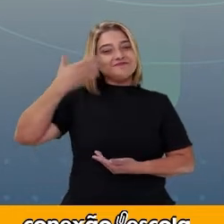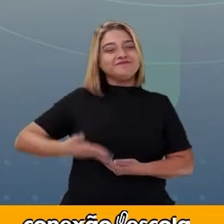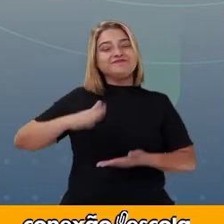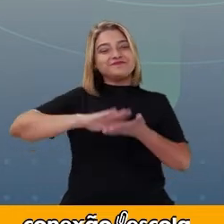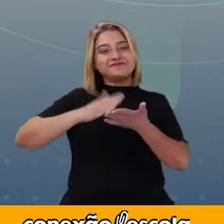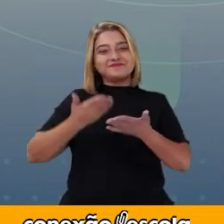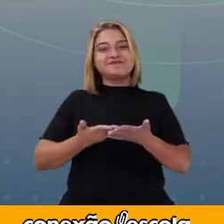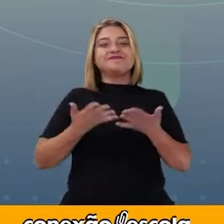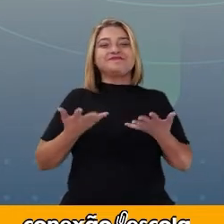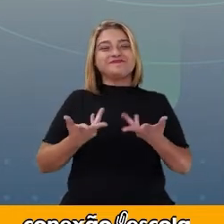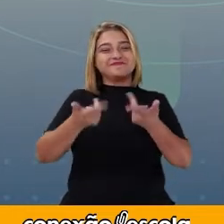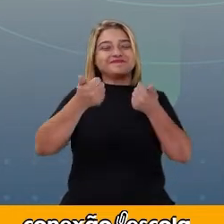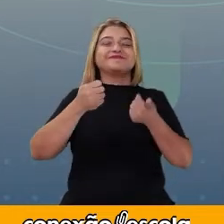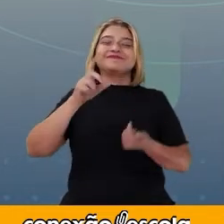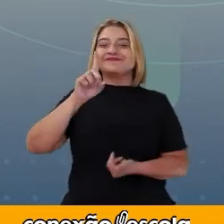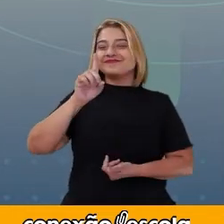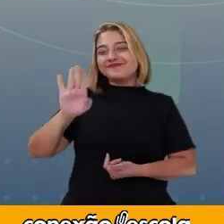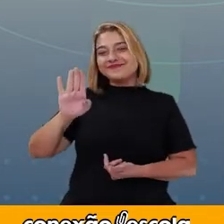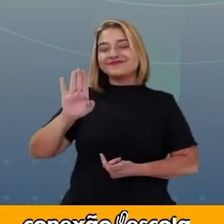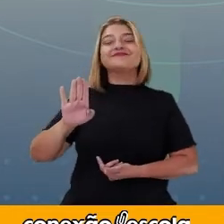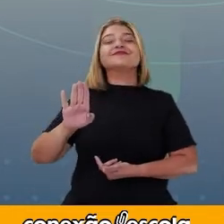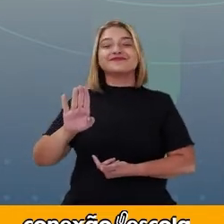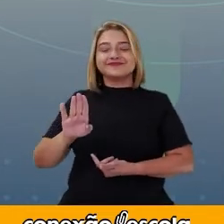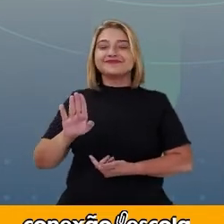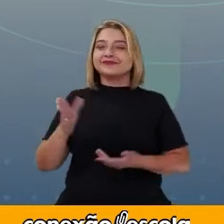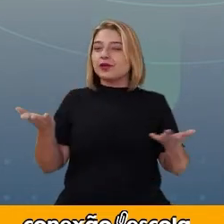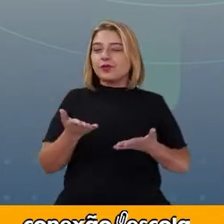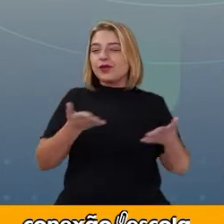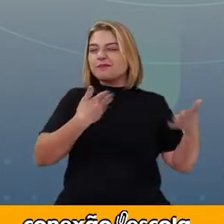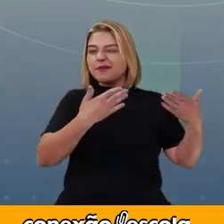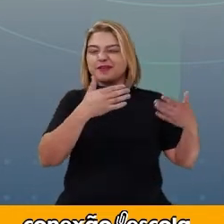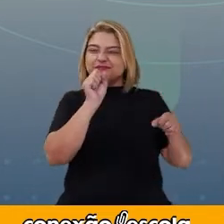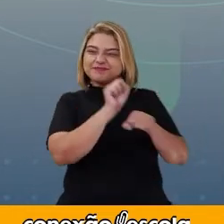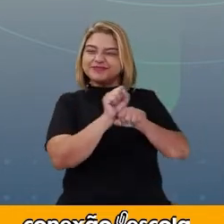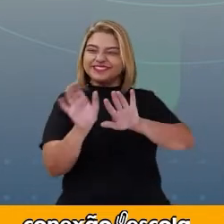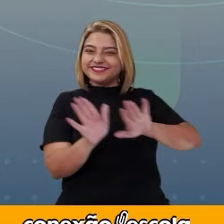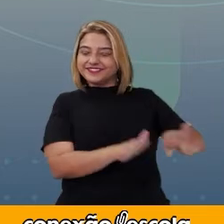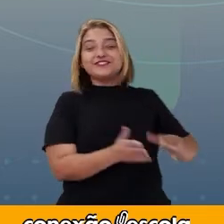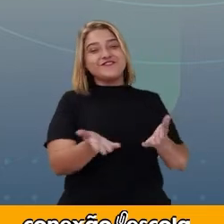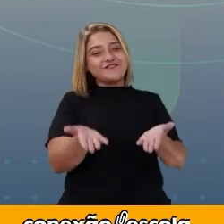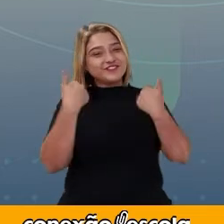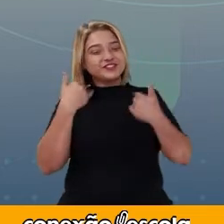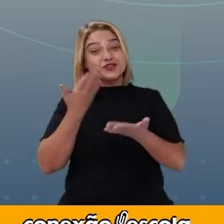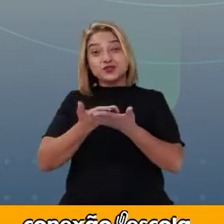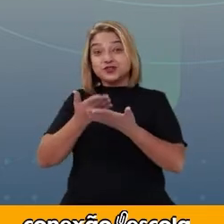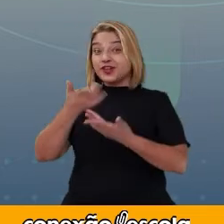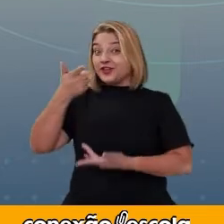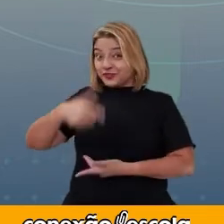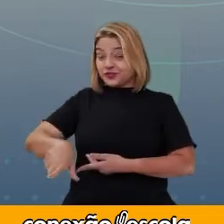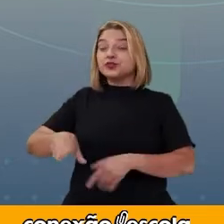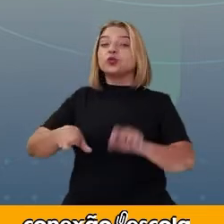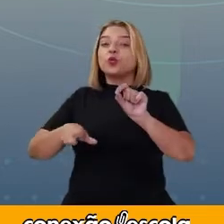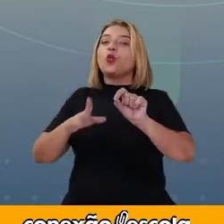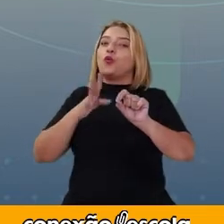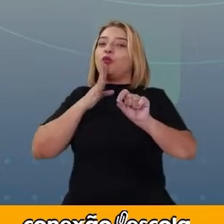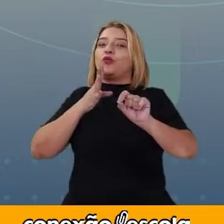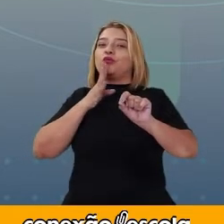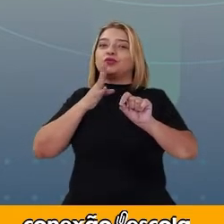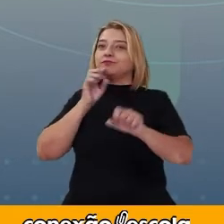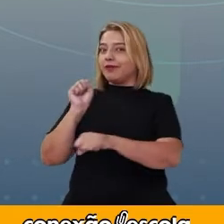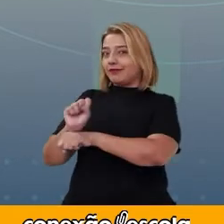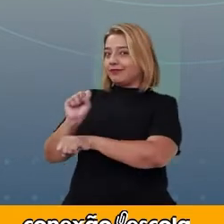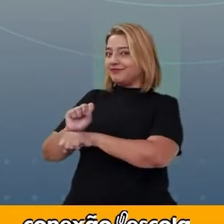intérprete, Débora. E aí, vamos parar de conversa e vamos agilizar, porque o conhecimento